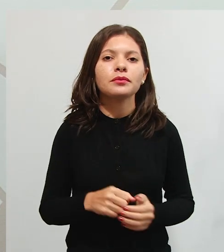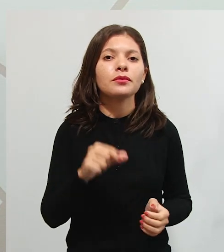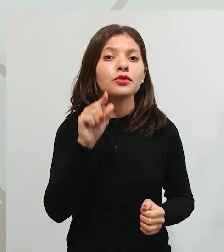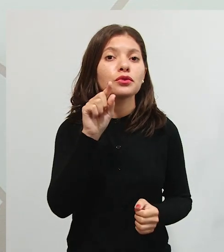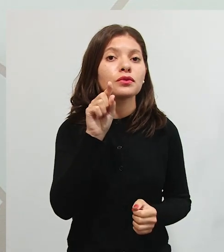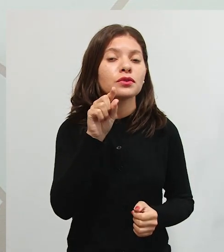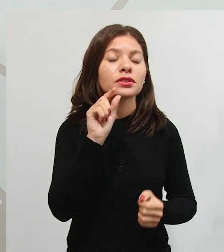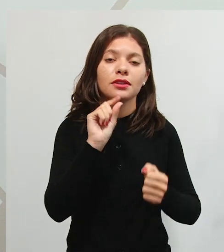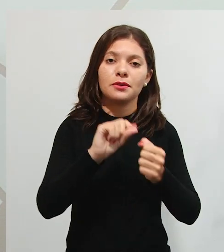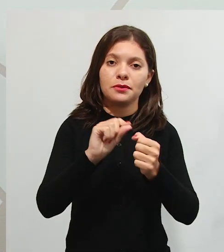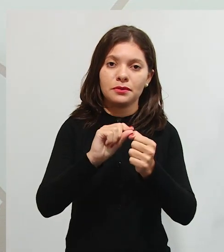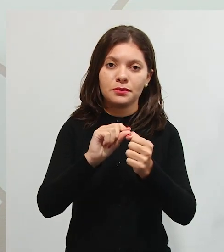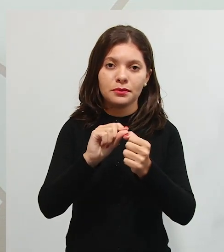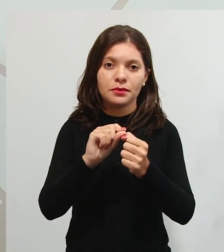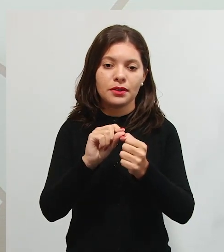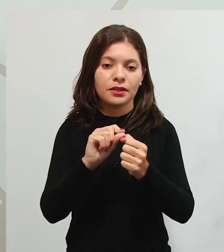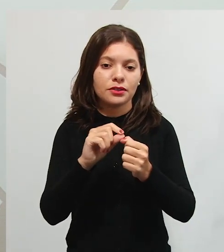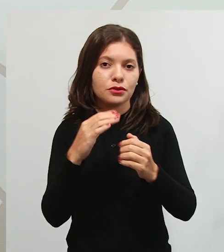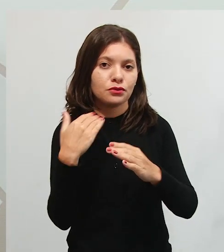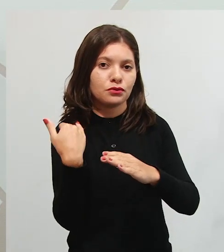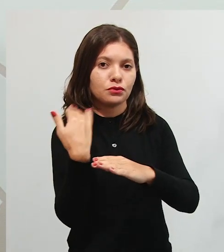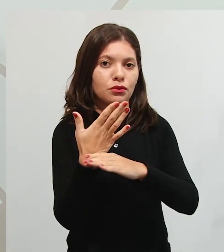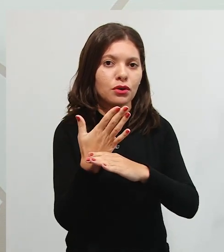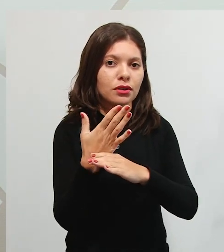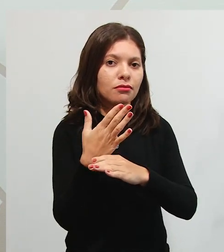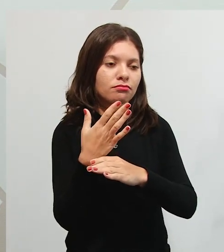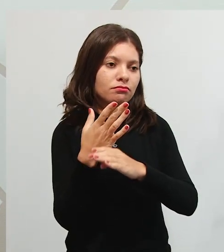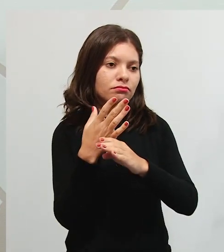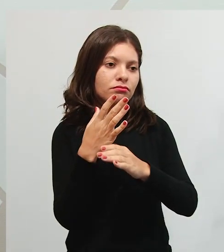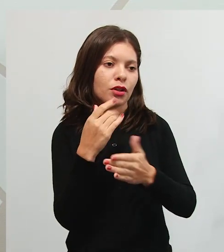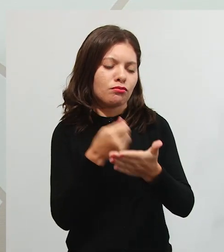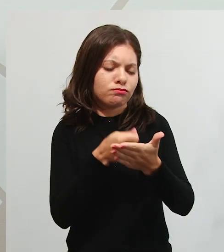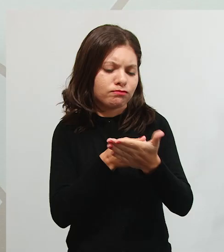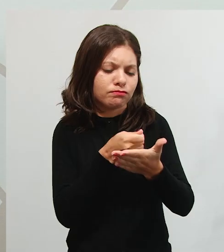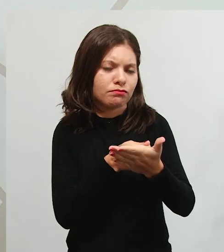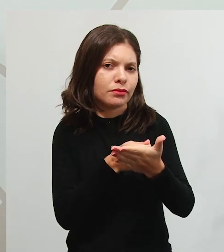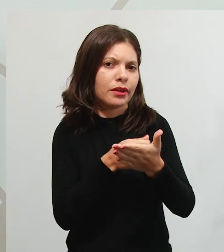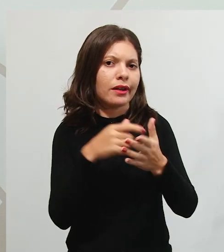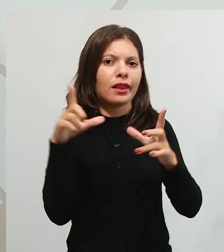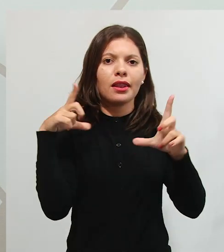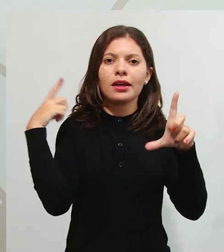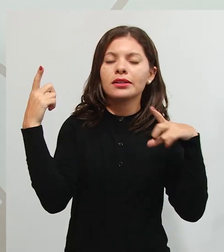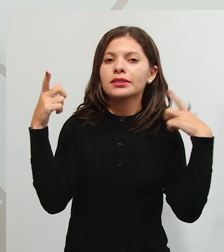aquilo que você faz fora das suas obrigações.